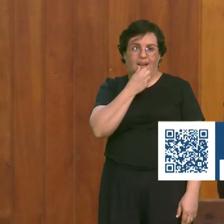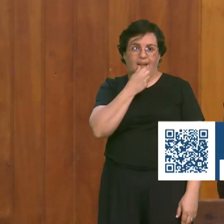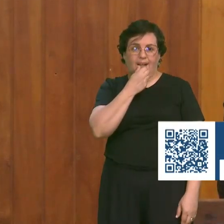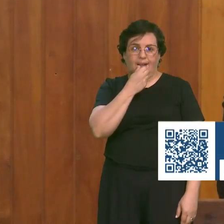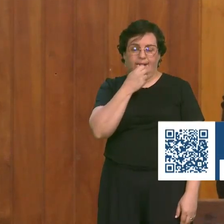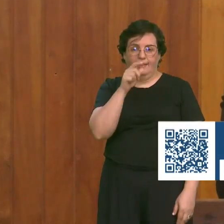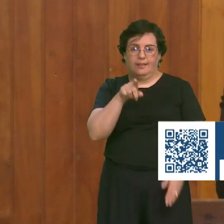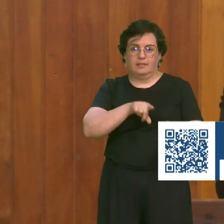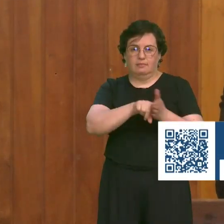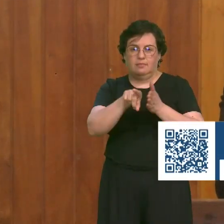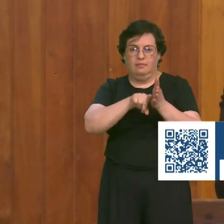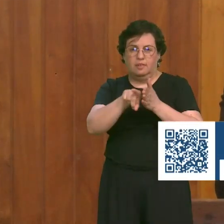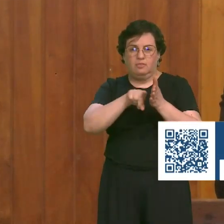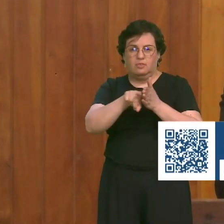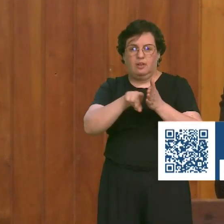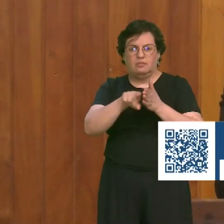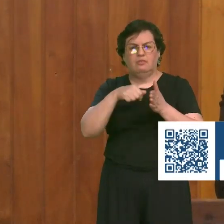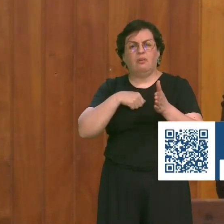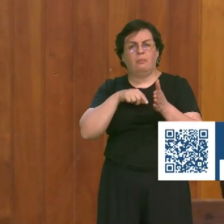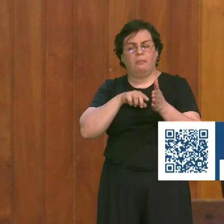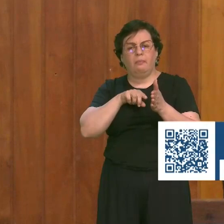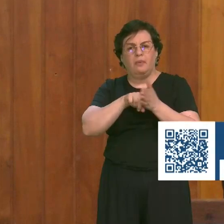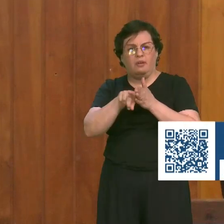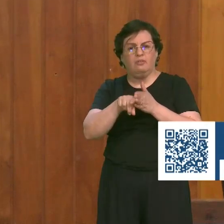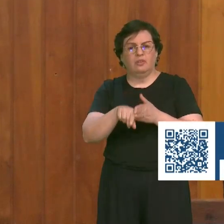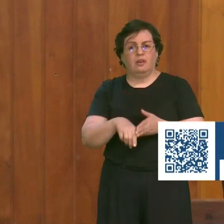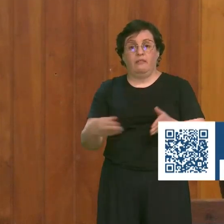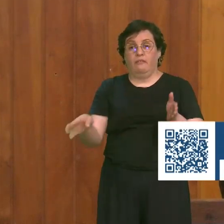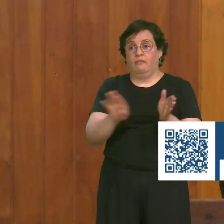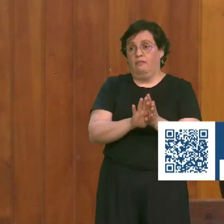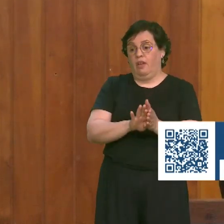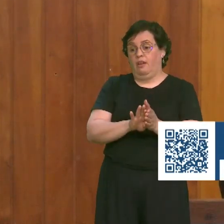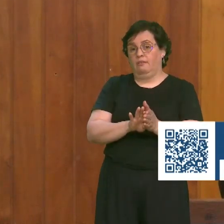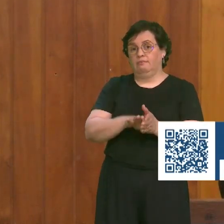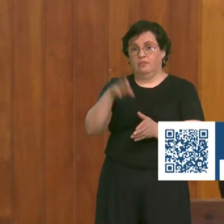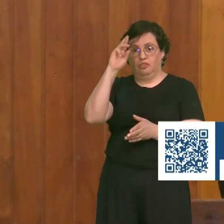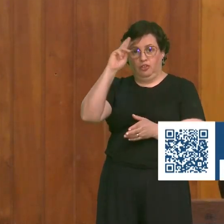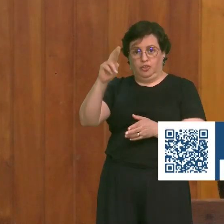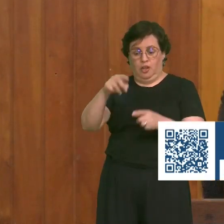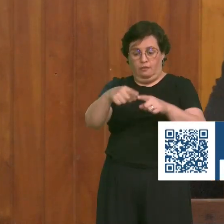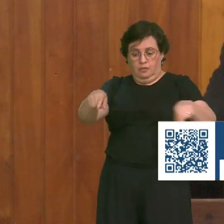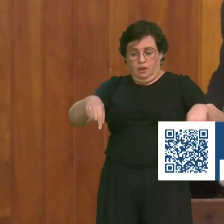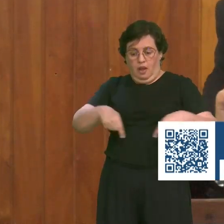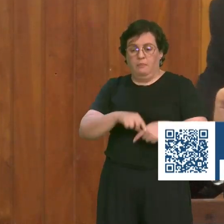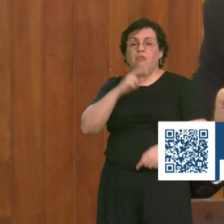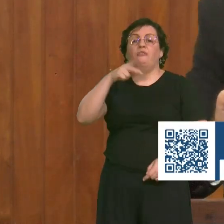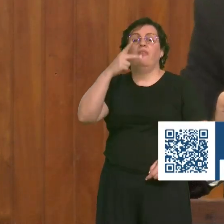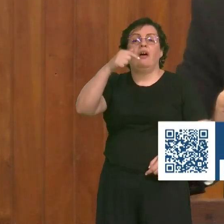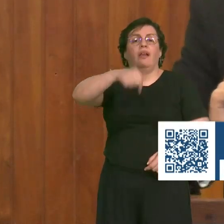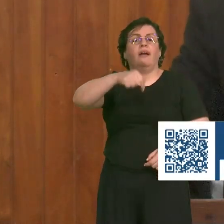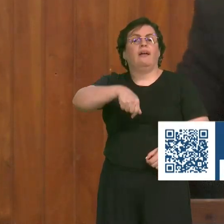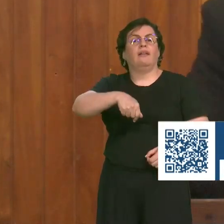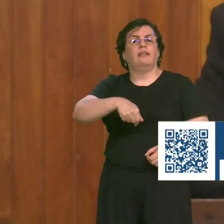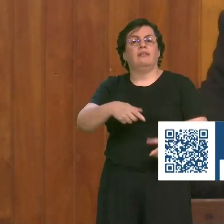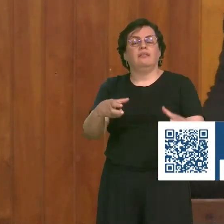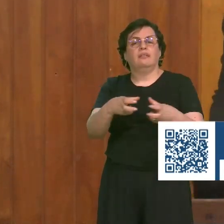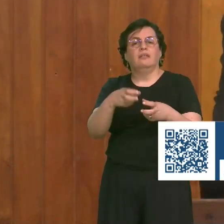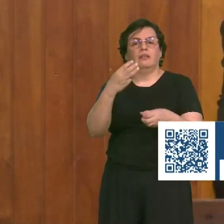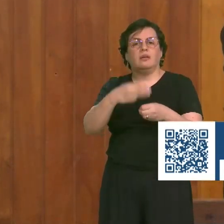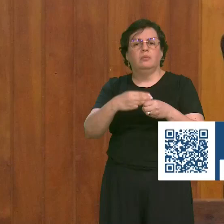do andamento das Investigações vem chefe de gabinete aqui botar banca nessa Câmara Municipal